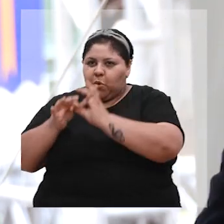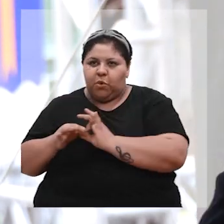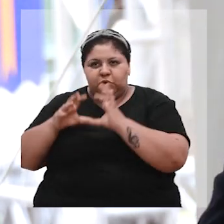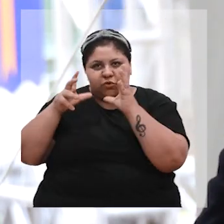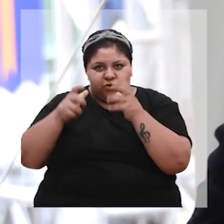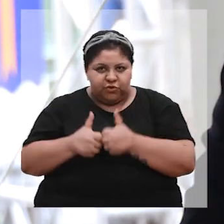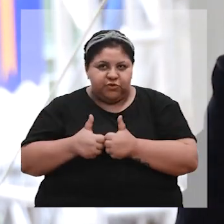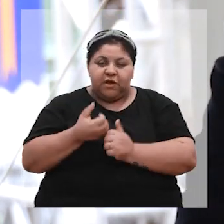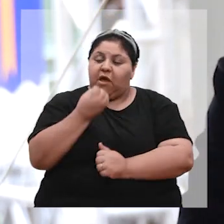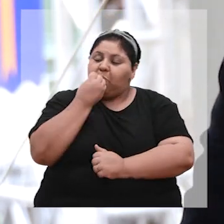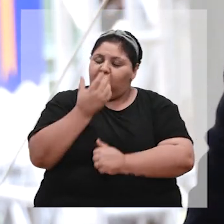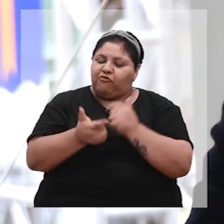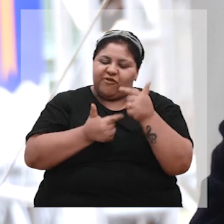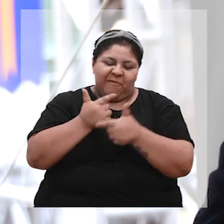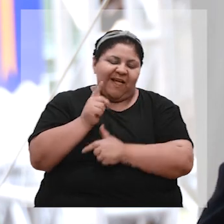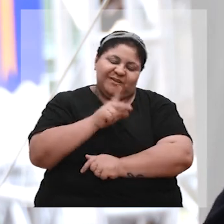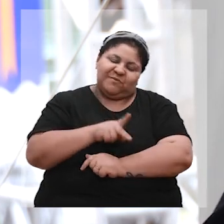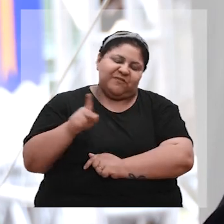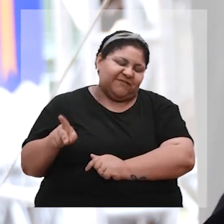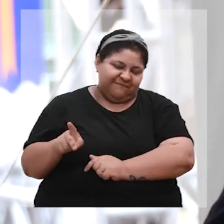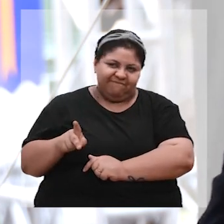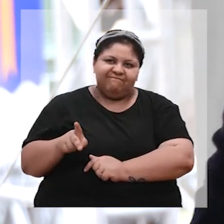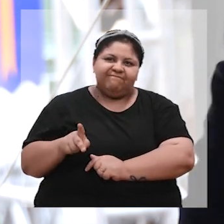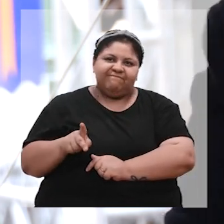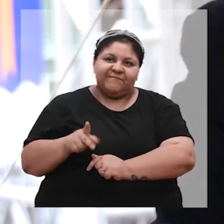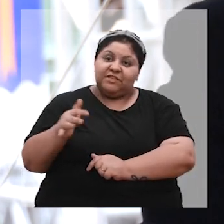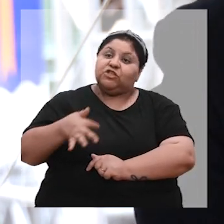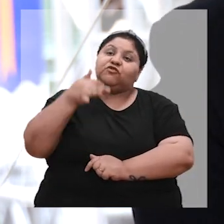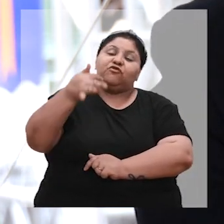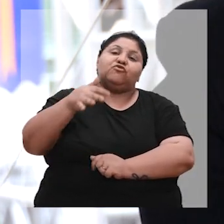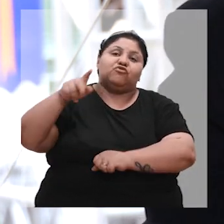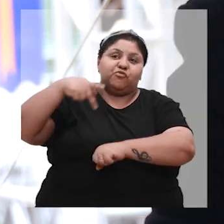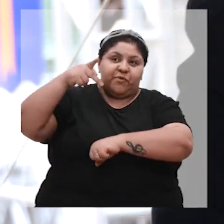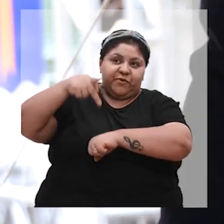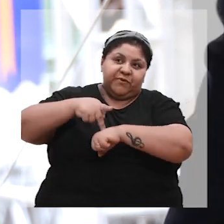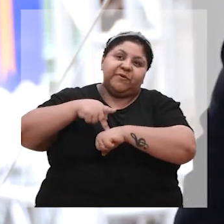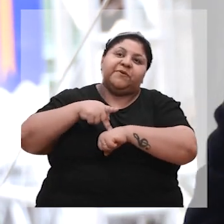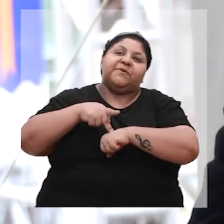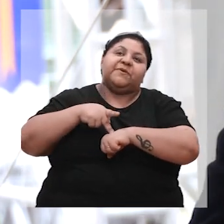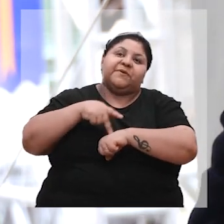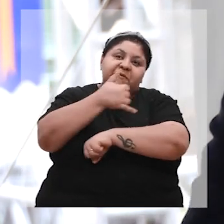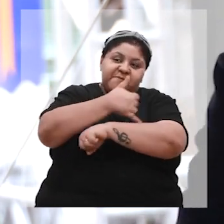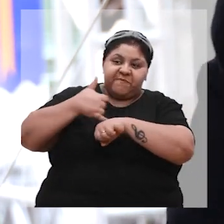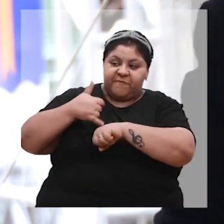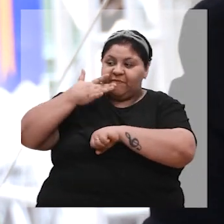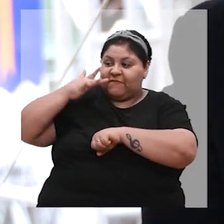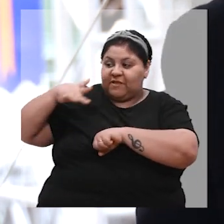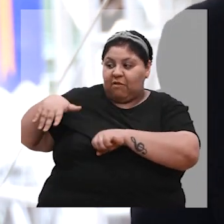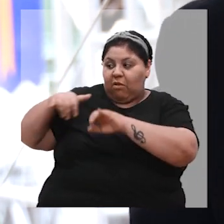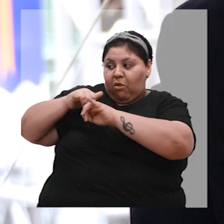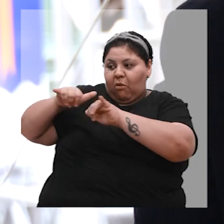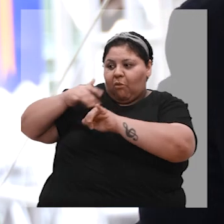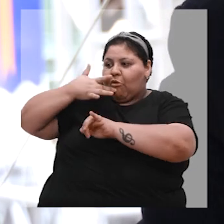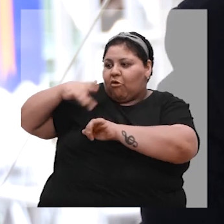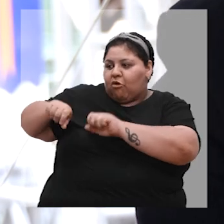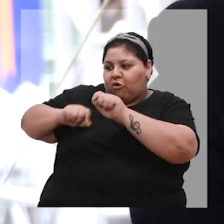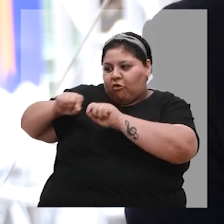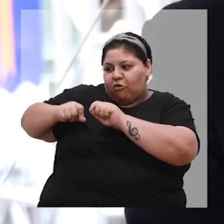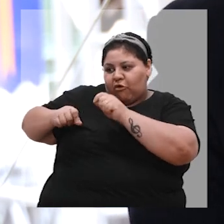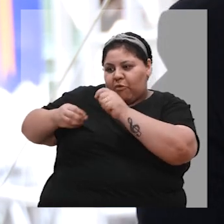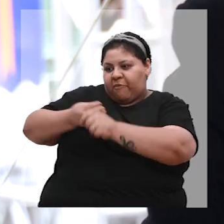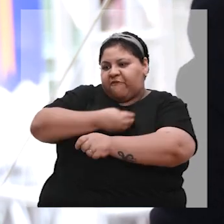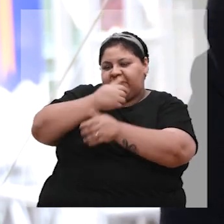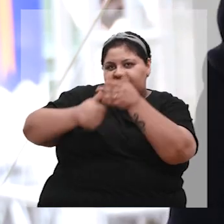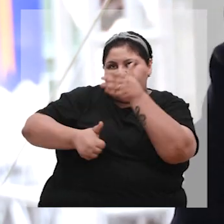mundo tem uma parceria muito grande e é sempre muito bom trabalhar com os professores, né? Que eles são o futuro do nosso país aí, passando para a gurizada o que precisa